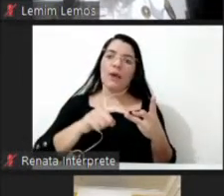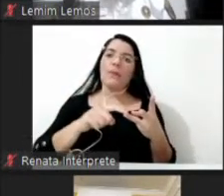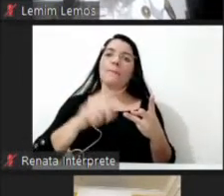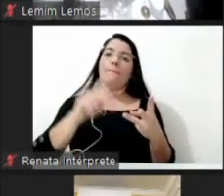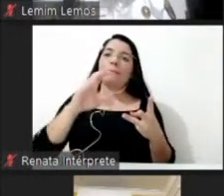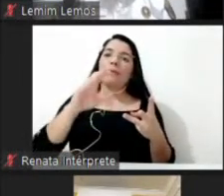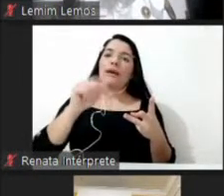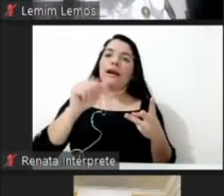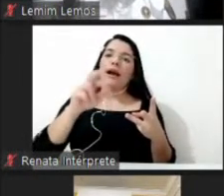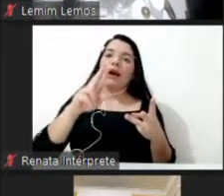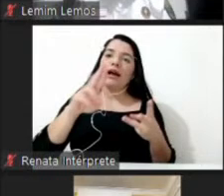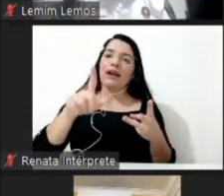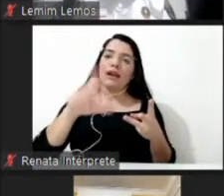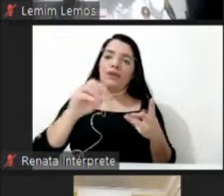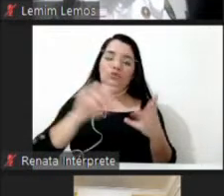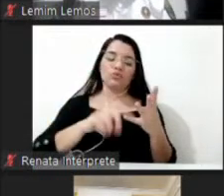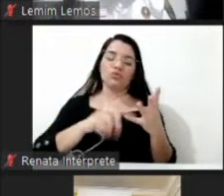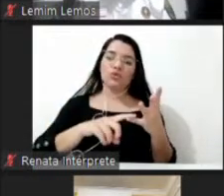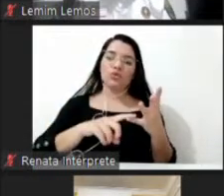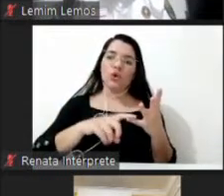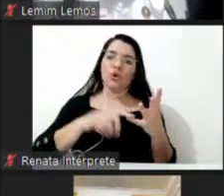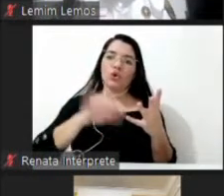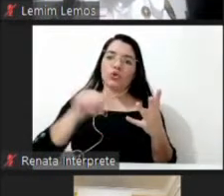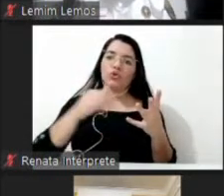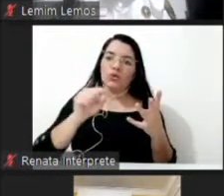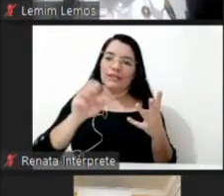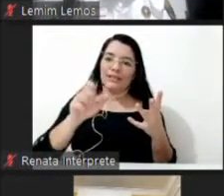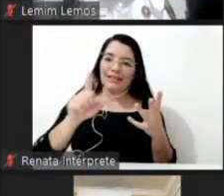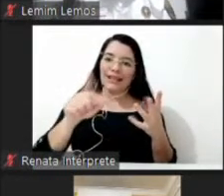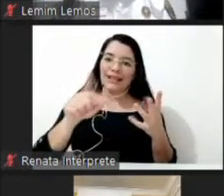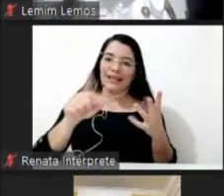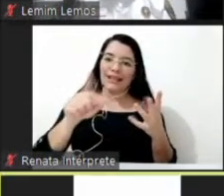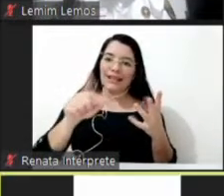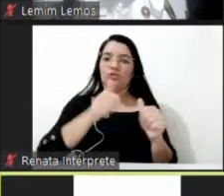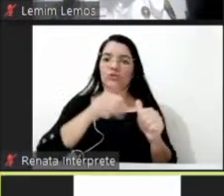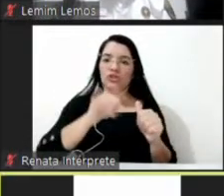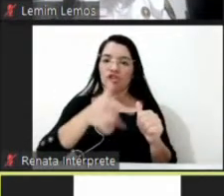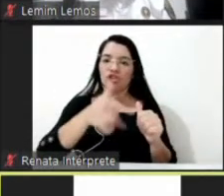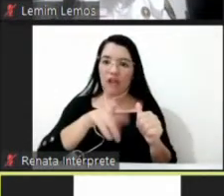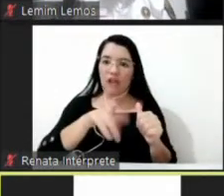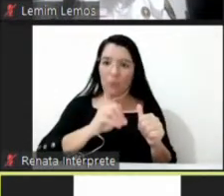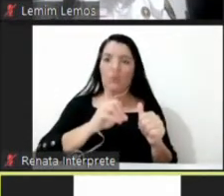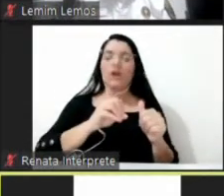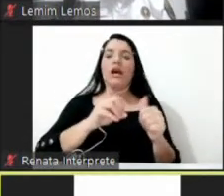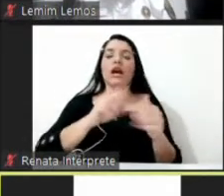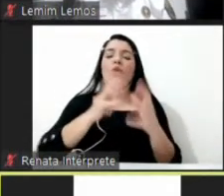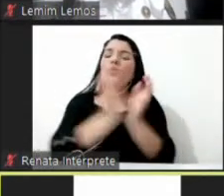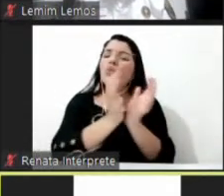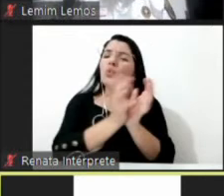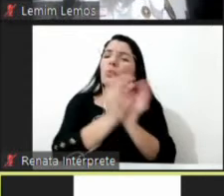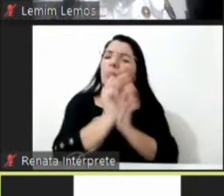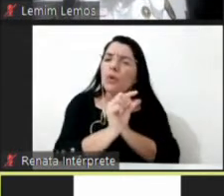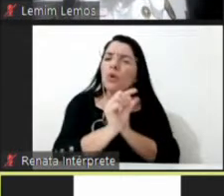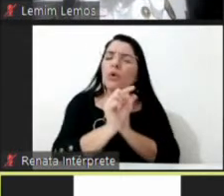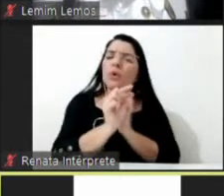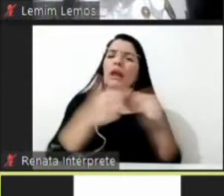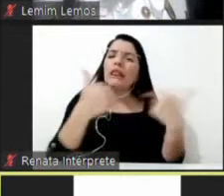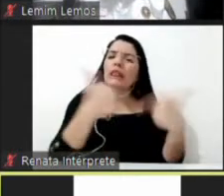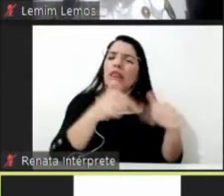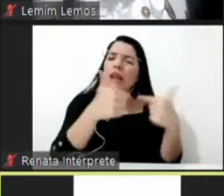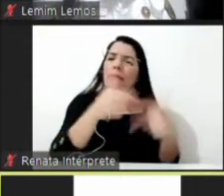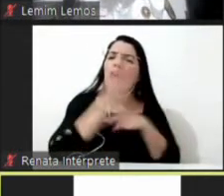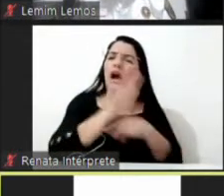grupo pequeno que trabalha em prol da assistência religiosa